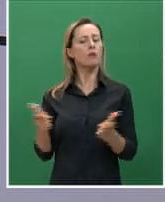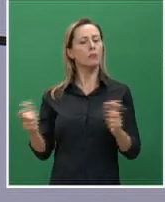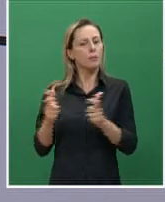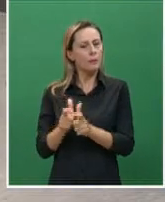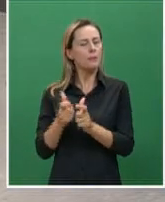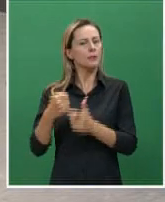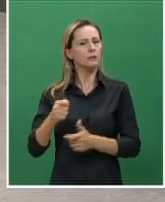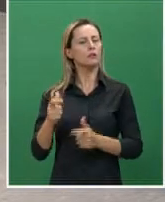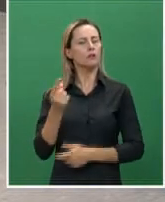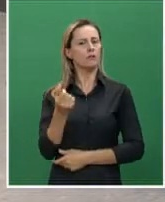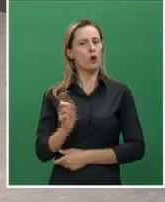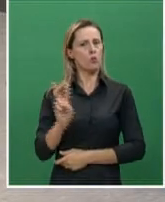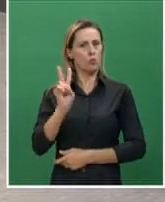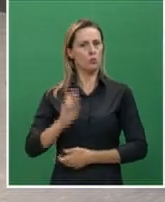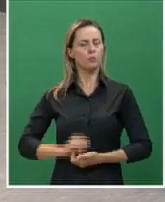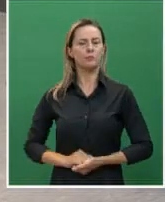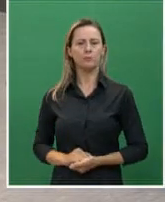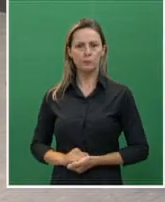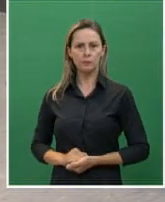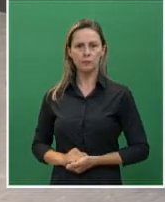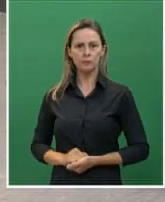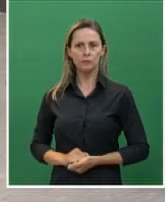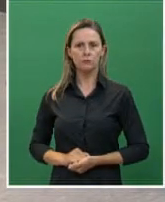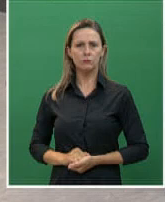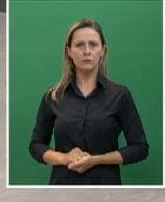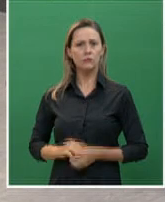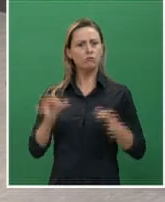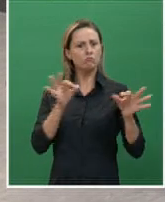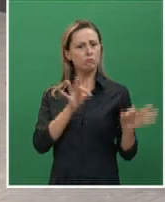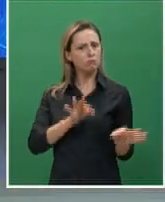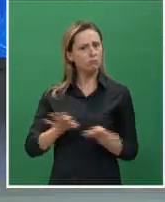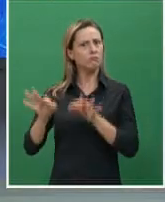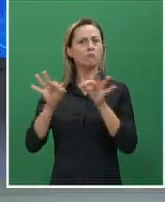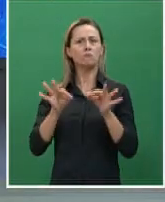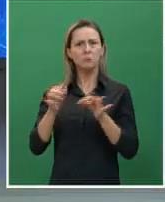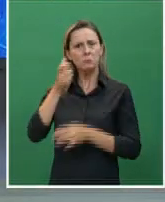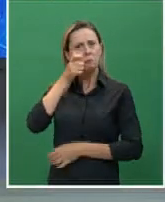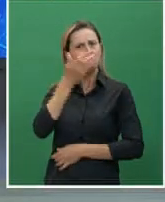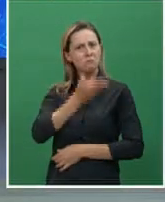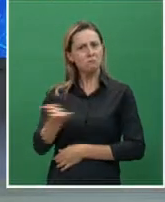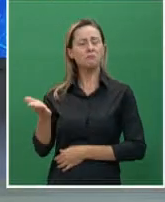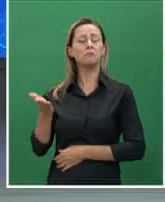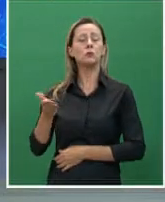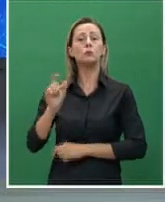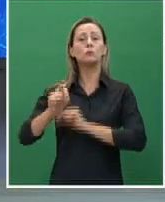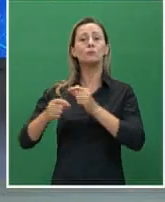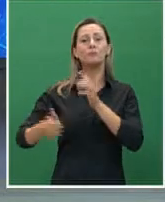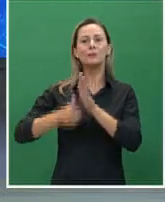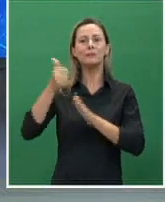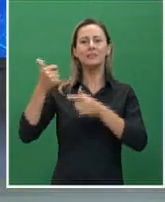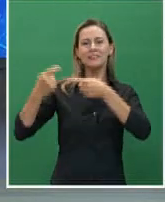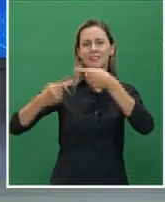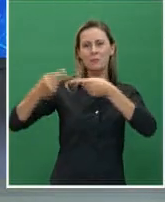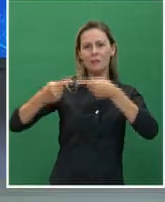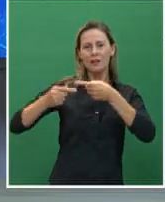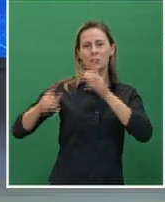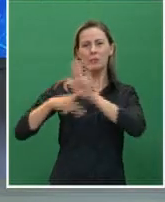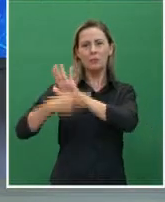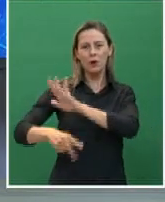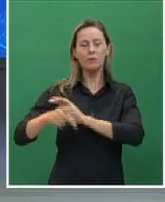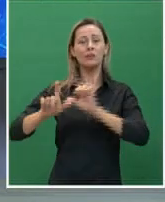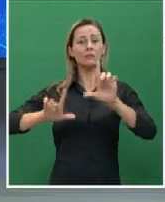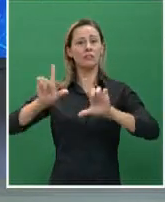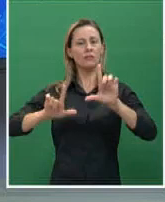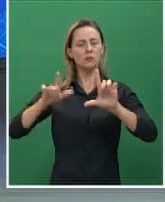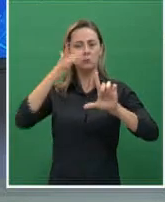E aí todo mundo no tempo certinho você tá comprando primeiro debate em televisão com